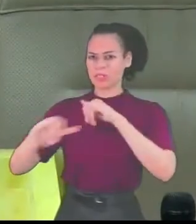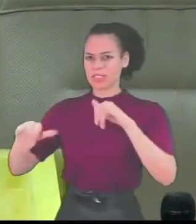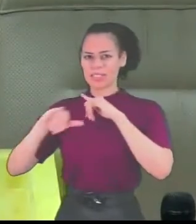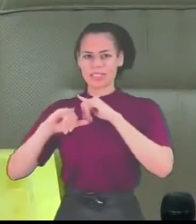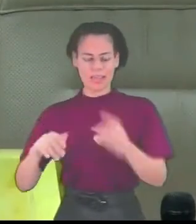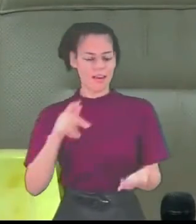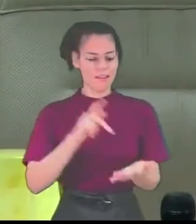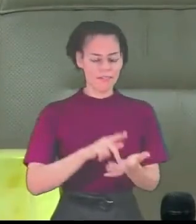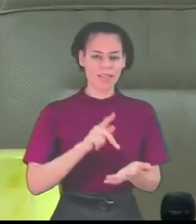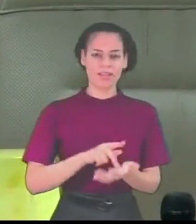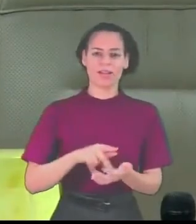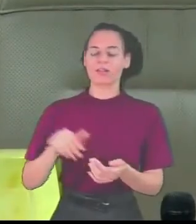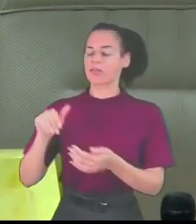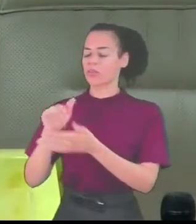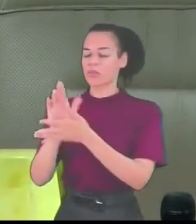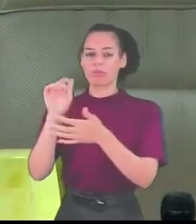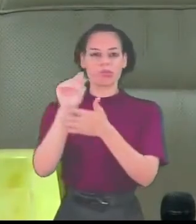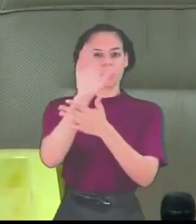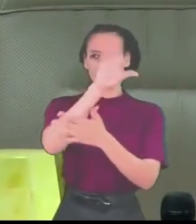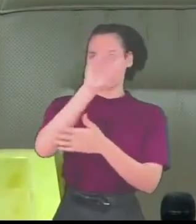pelos seus ministros